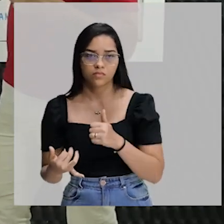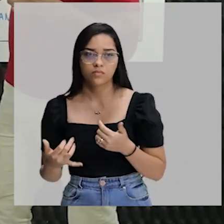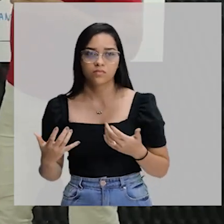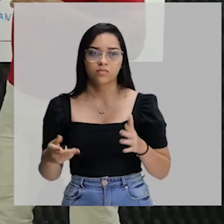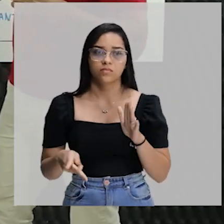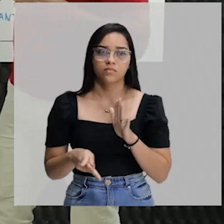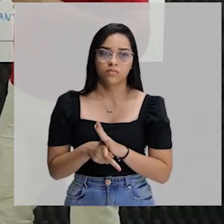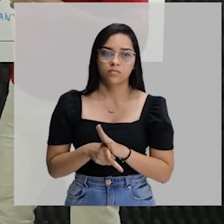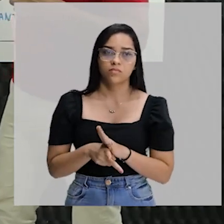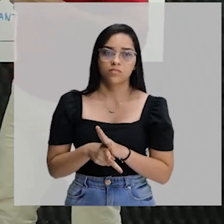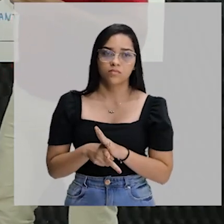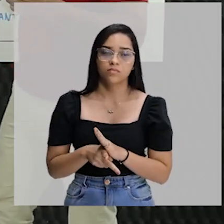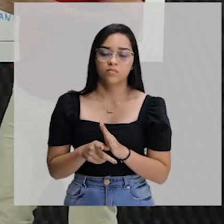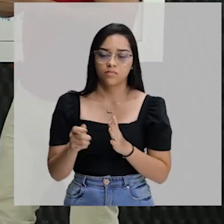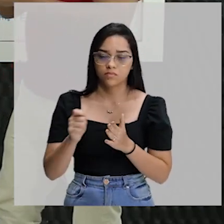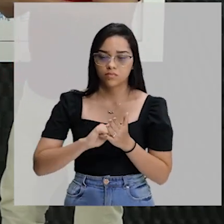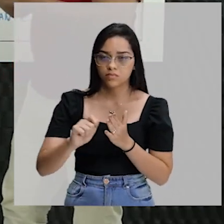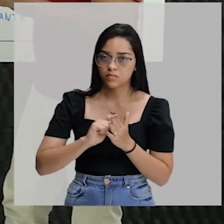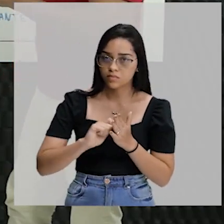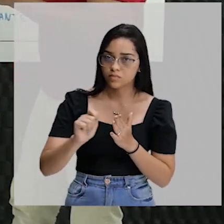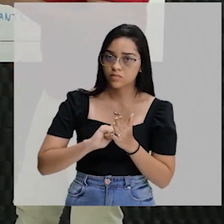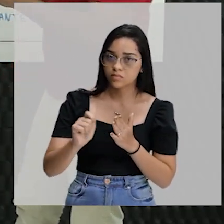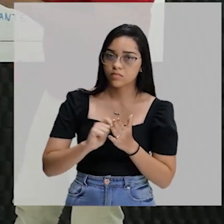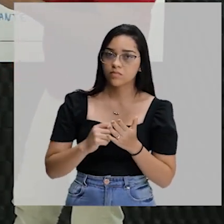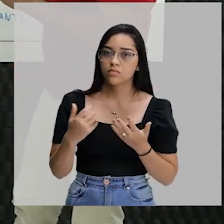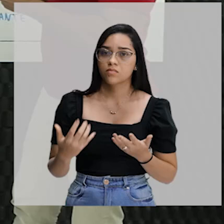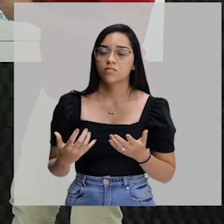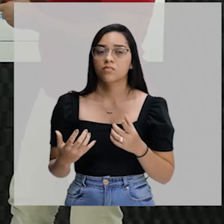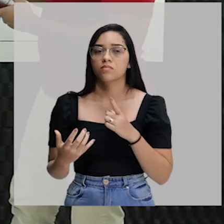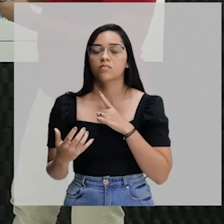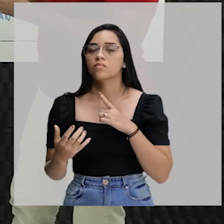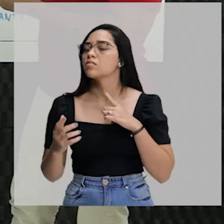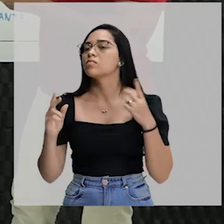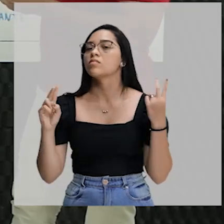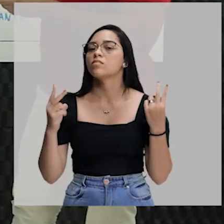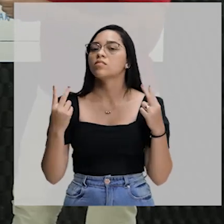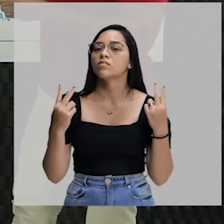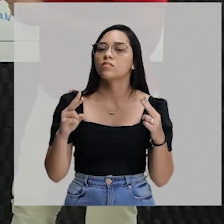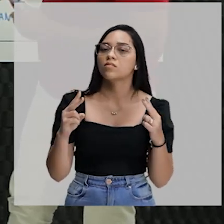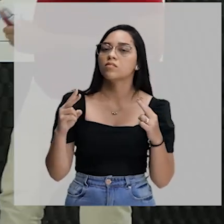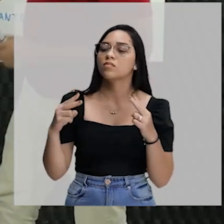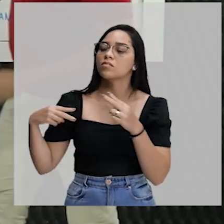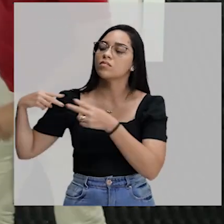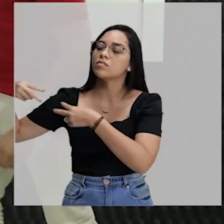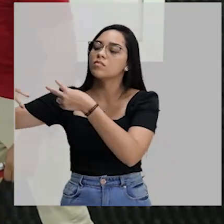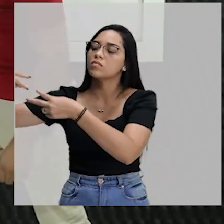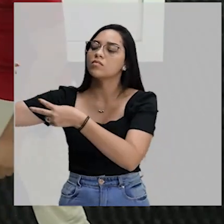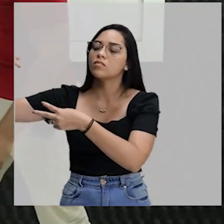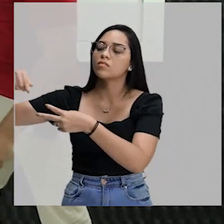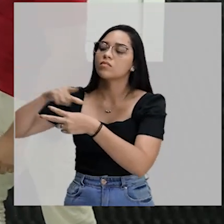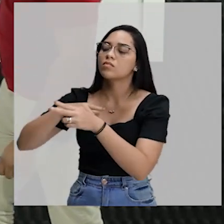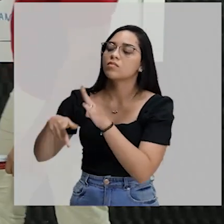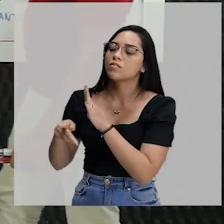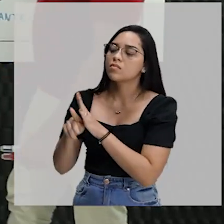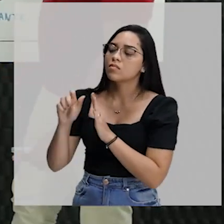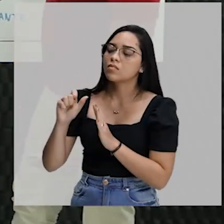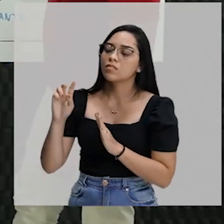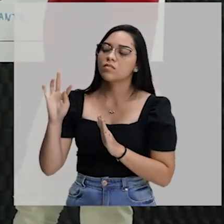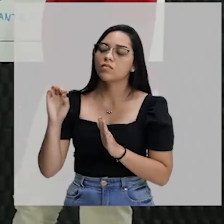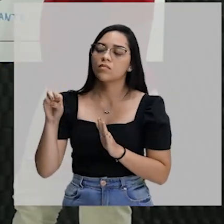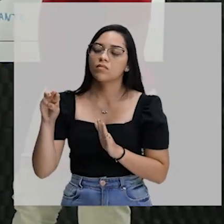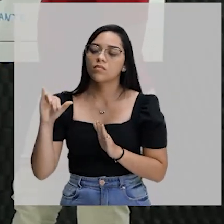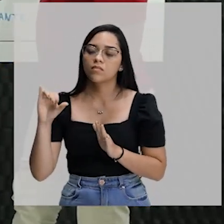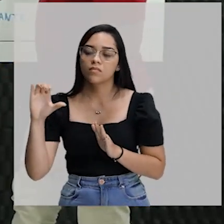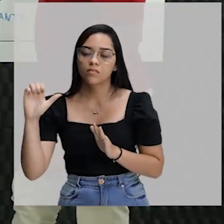é a dos indivíduos que estão pintados, né, é uma herança, ela segue uma herança autossômica